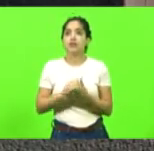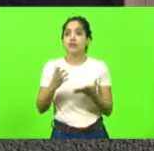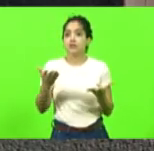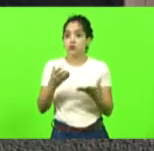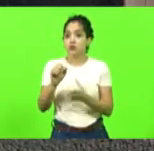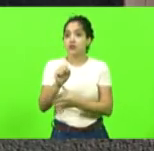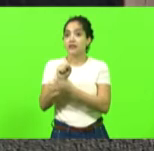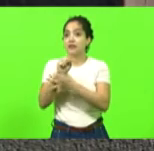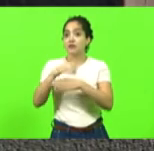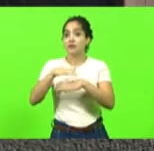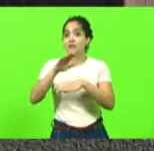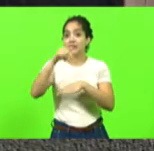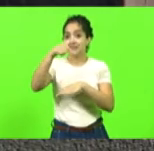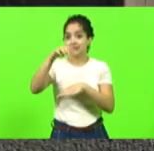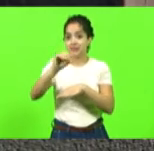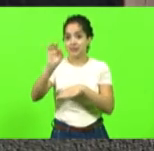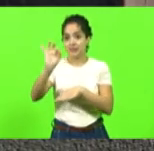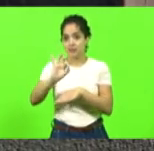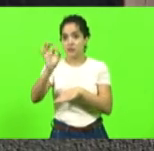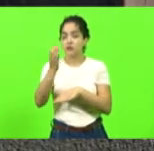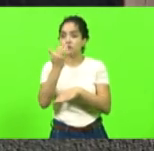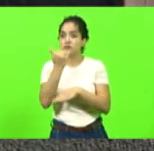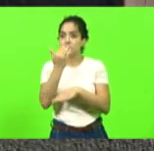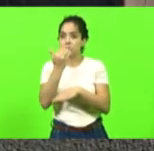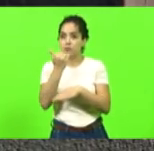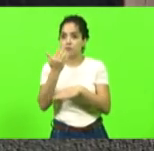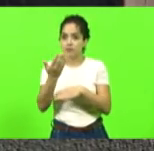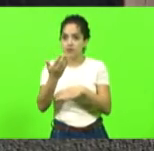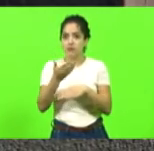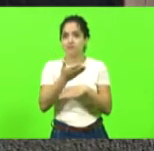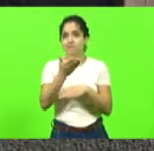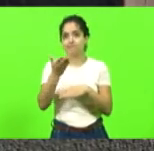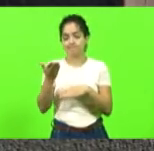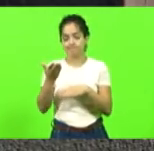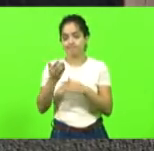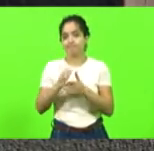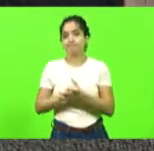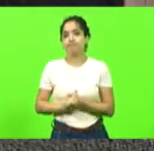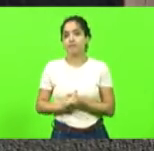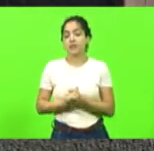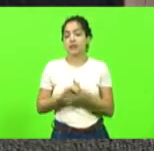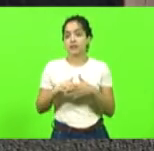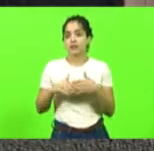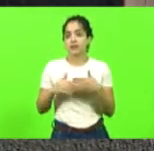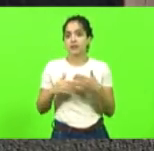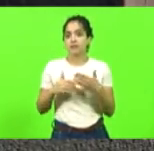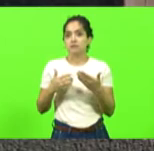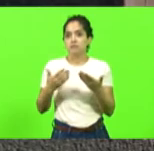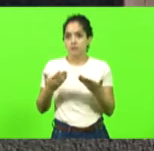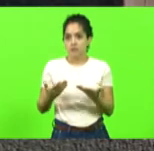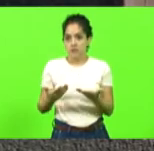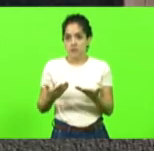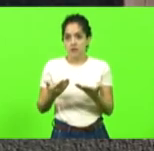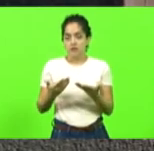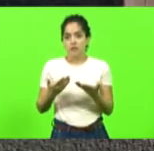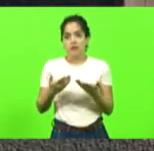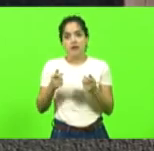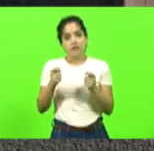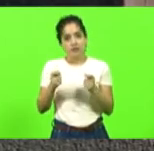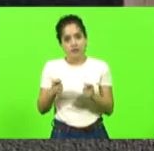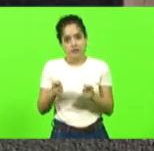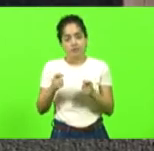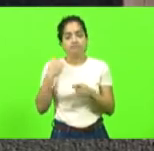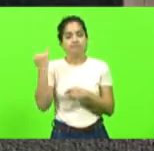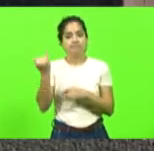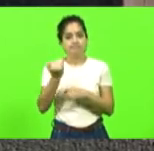mais de 70% da comida que vai à mesa do povo brasileiro. Portanto, Rudi, reafirmar a